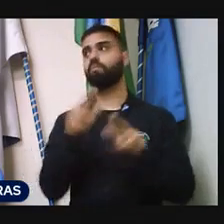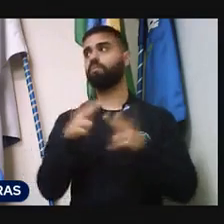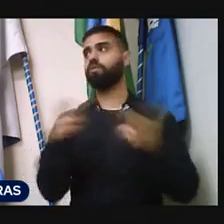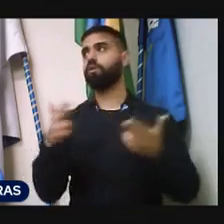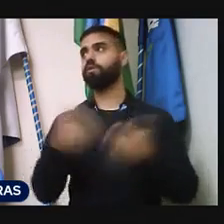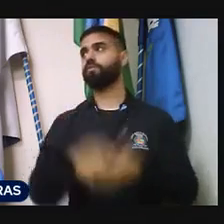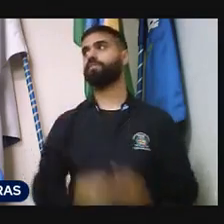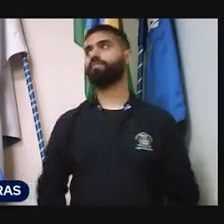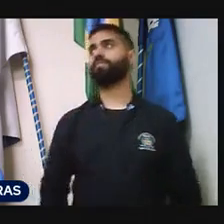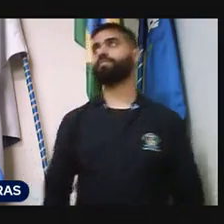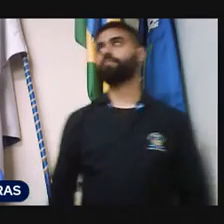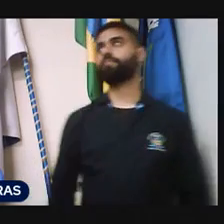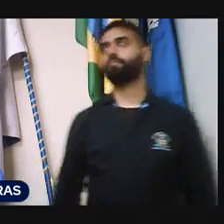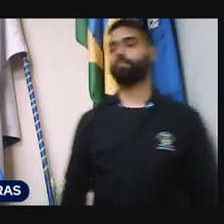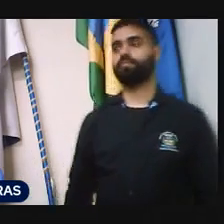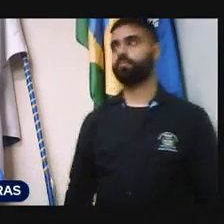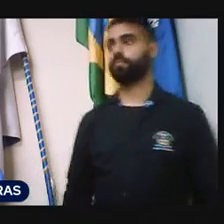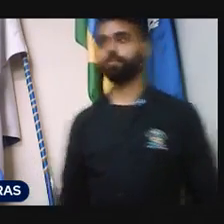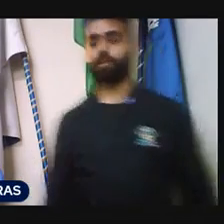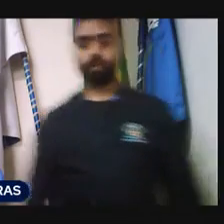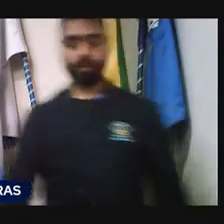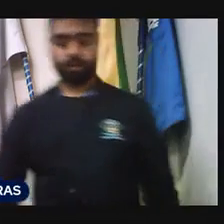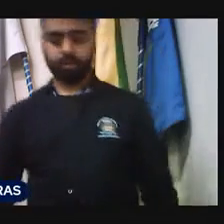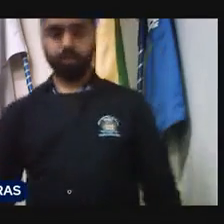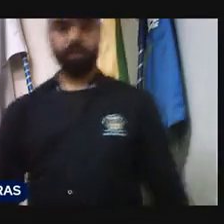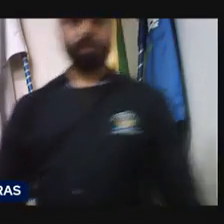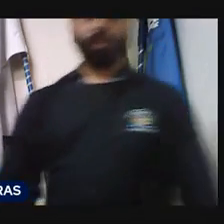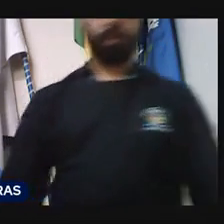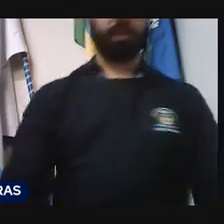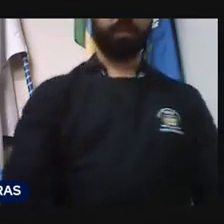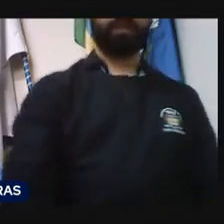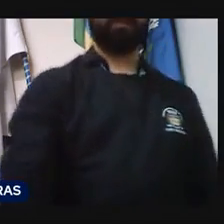sorte a todos os encerrada a sessão